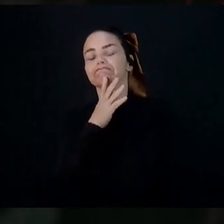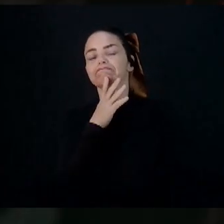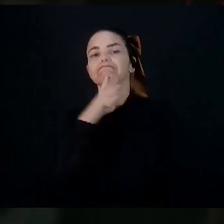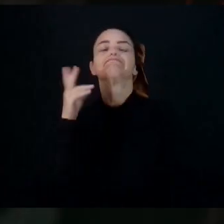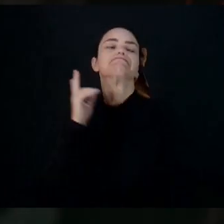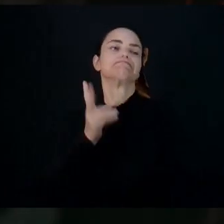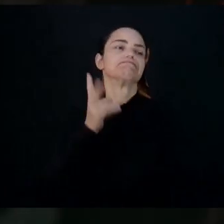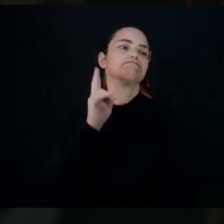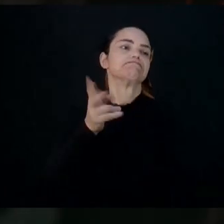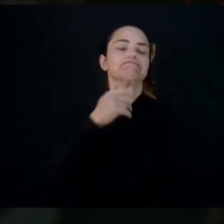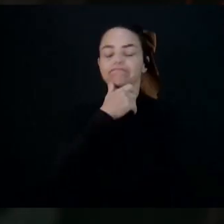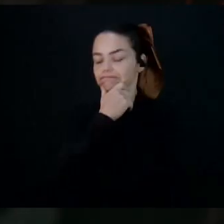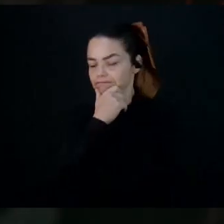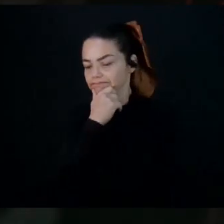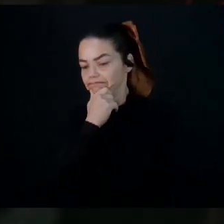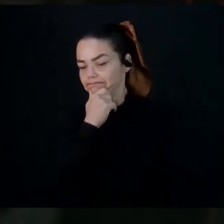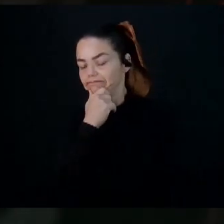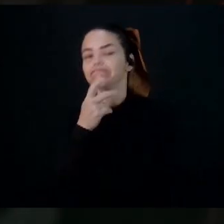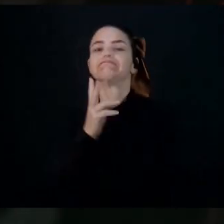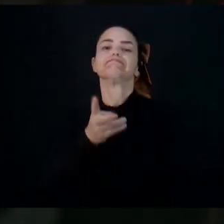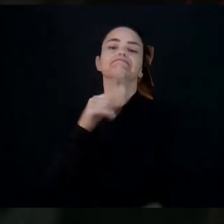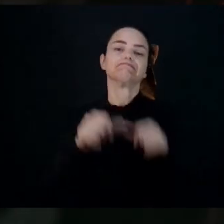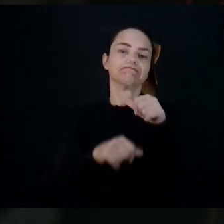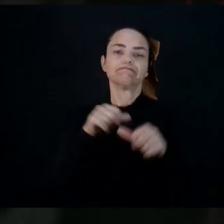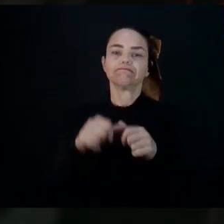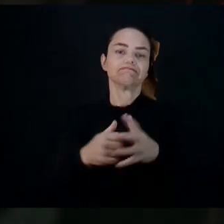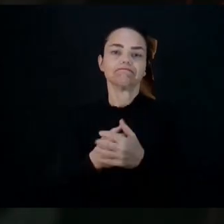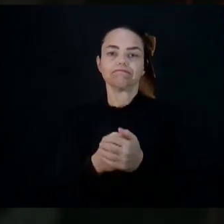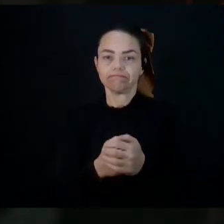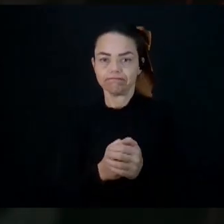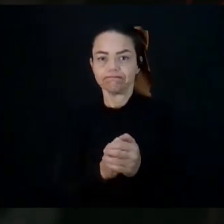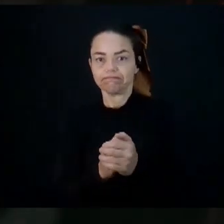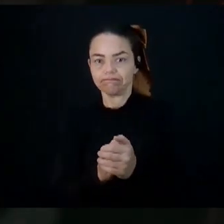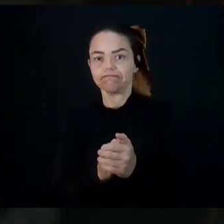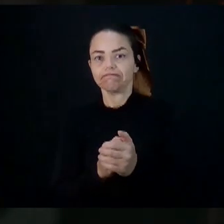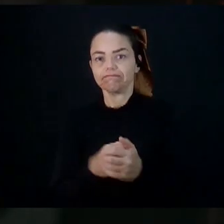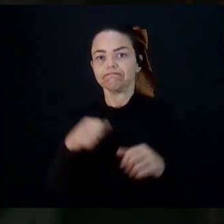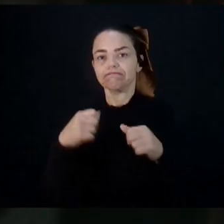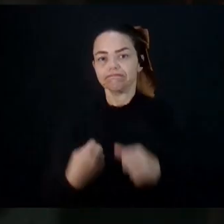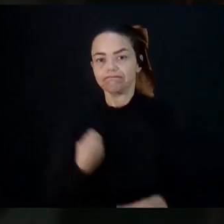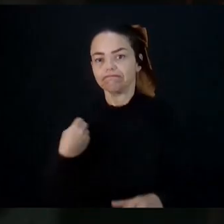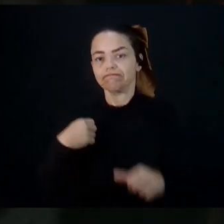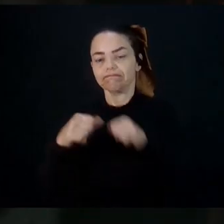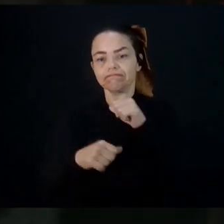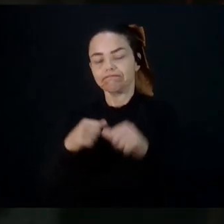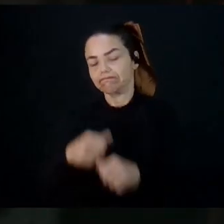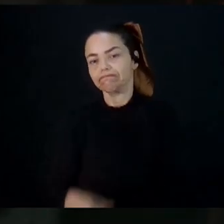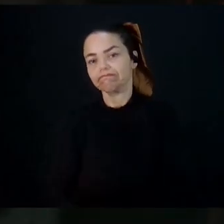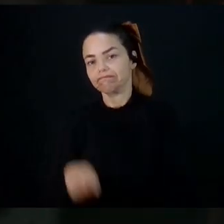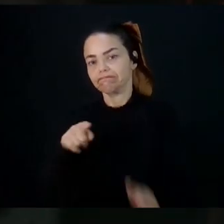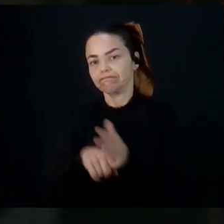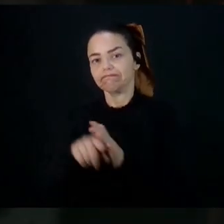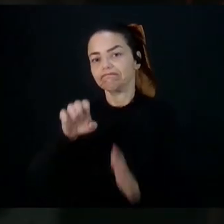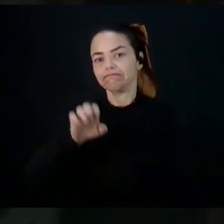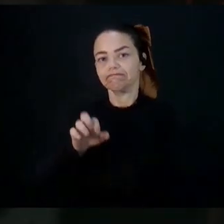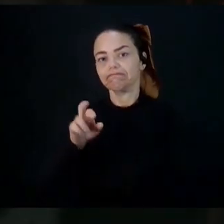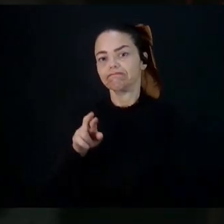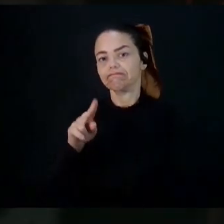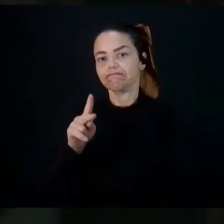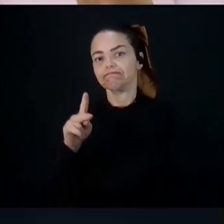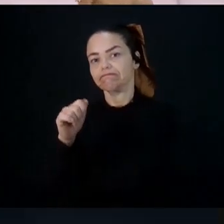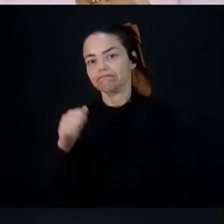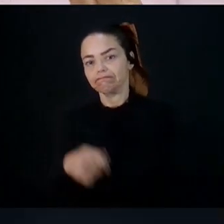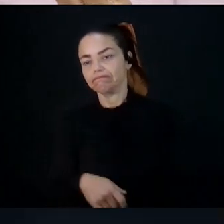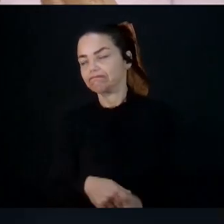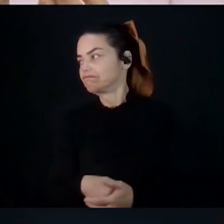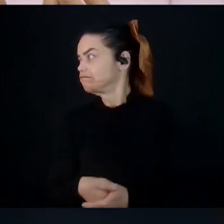em constante mudança, porque a vida é movimento. Então eu pergunto para você, Érica, o